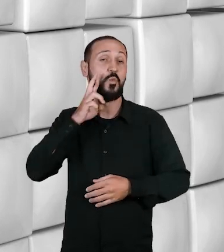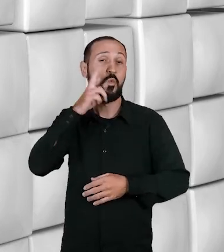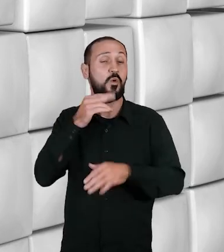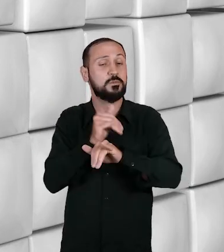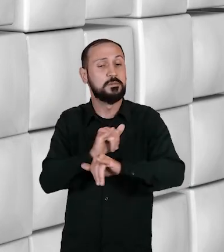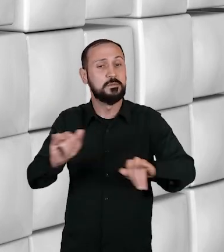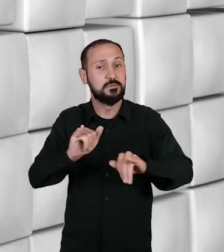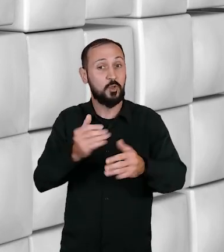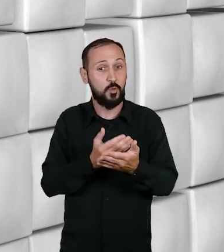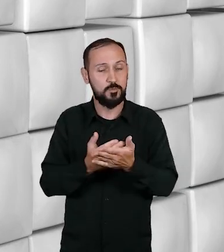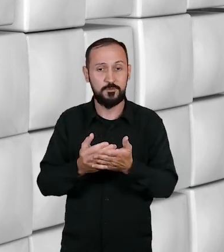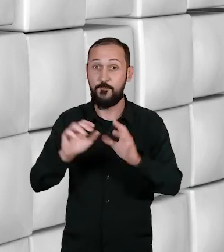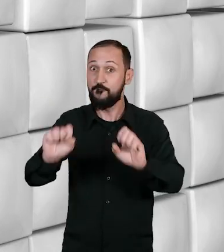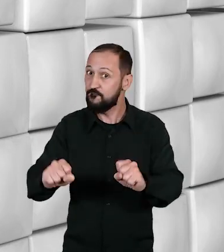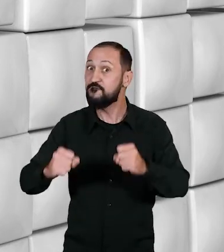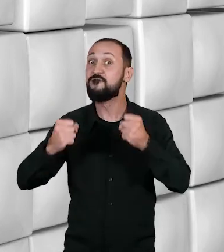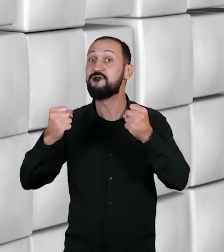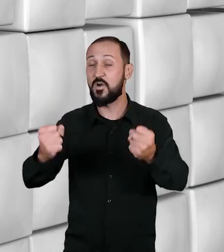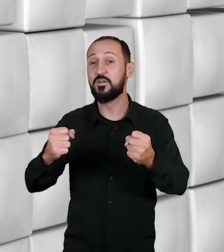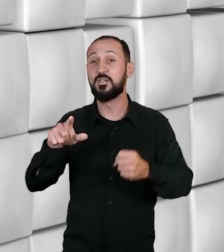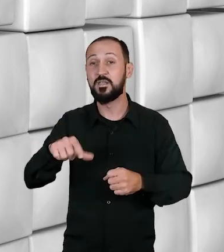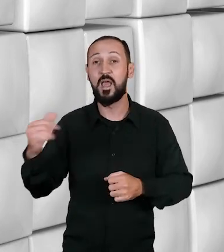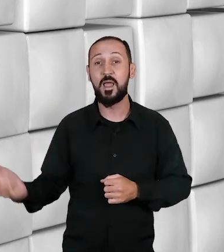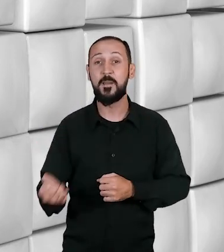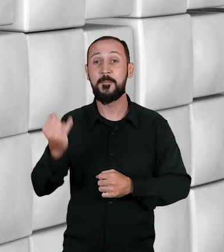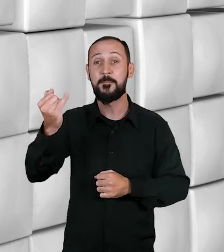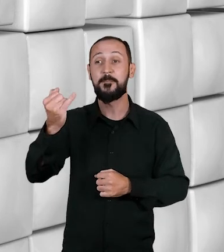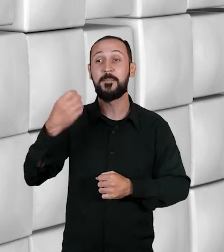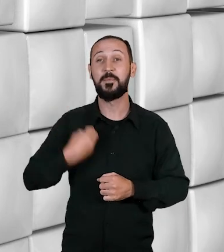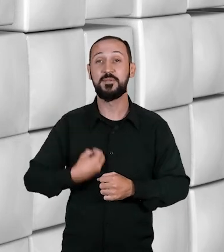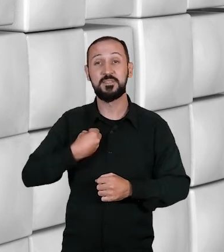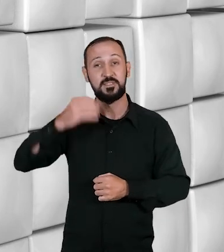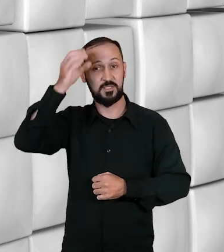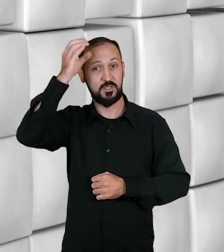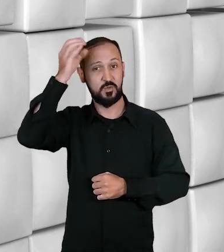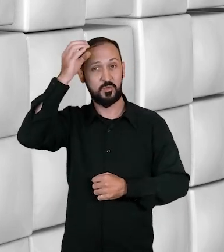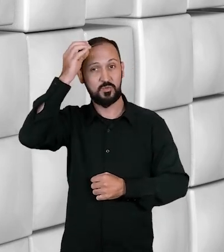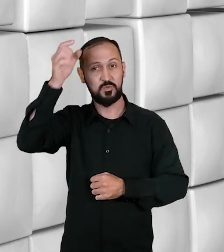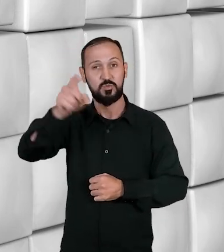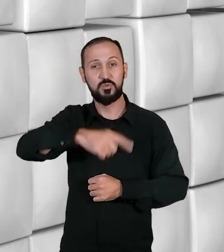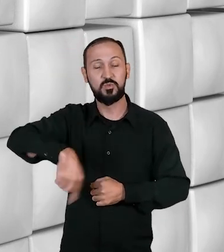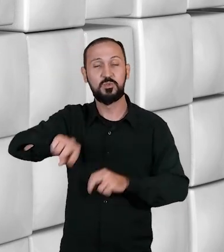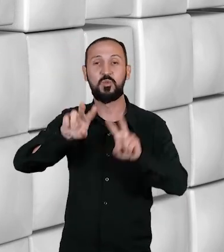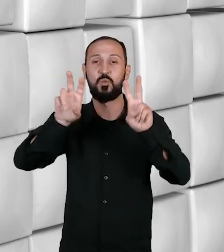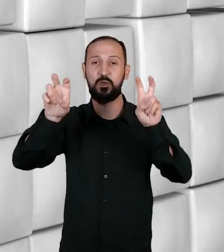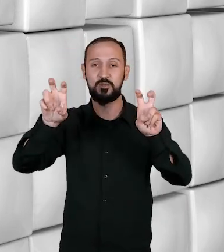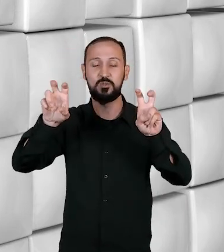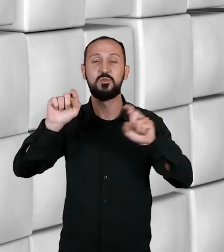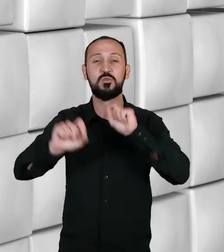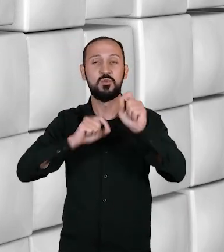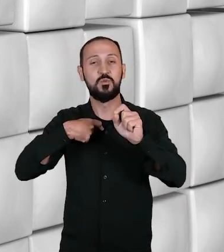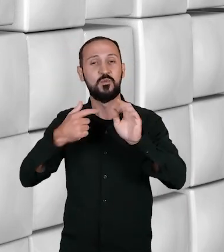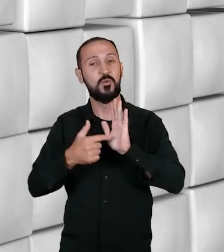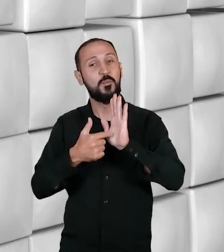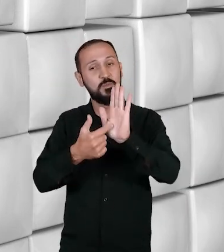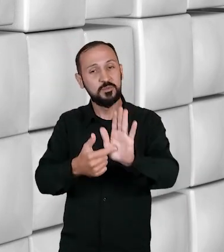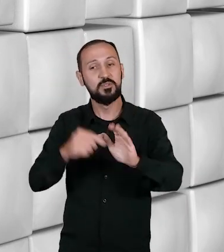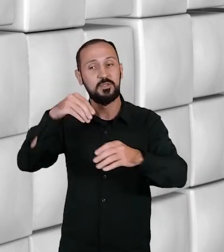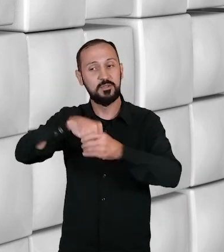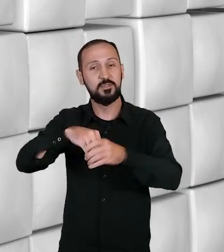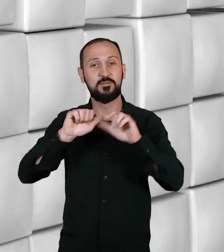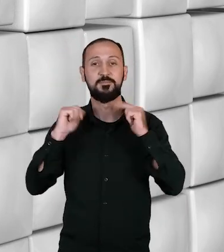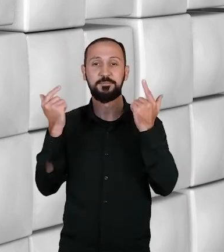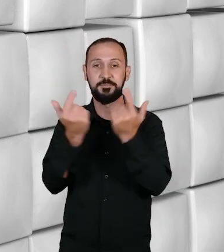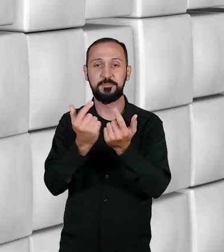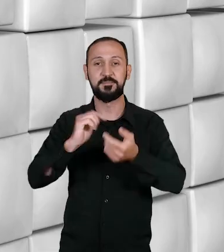Outubro Rosa já está ganhando força e a importância da conscientização em torno desse assunto foi destaque